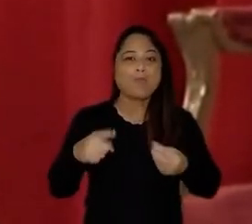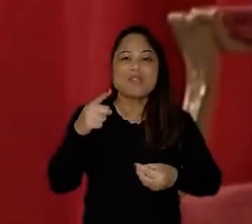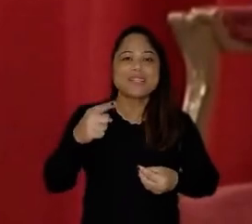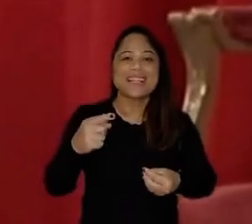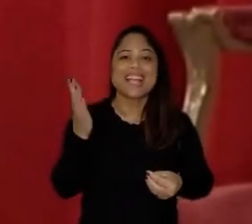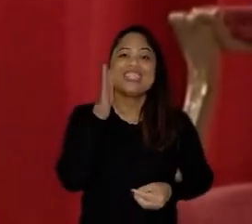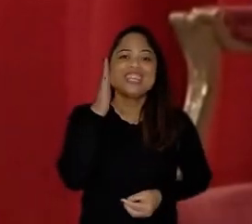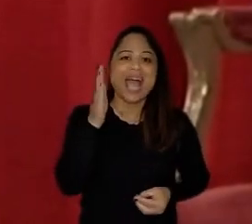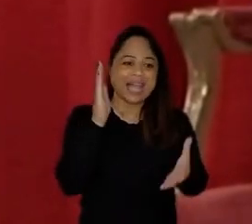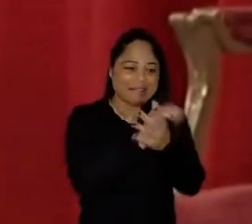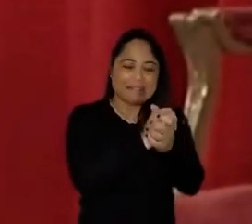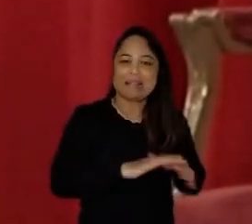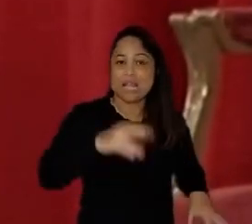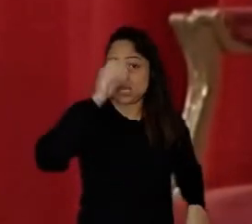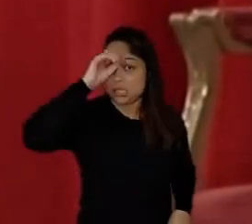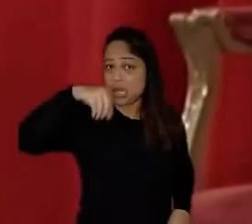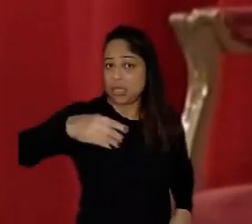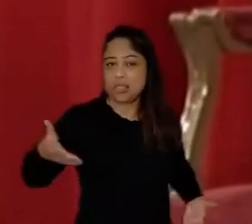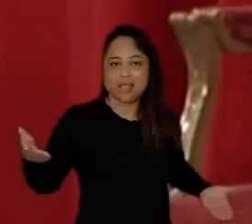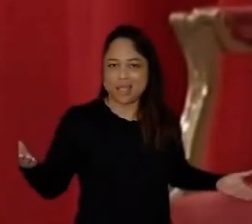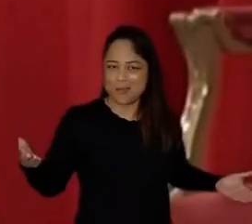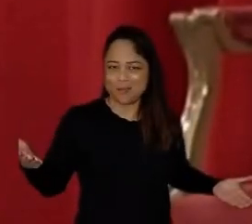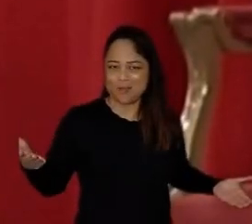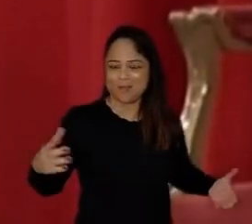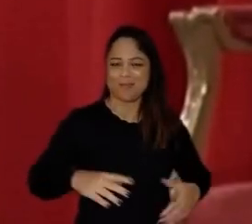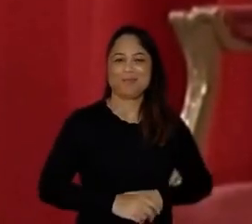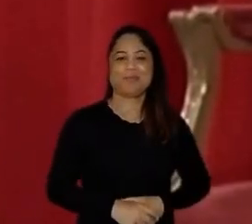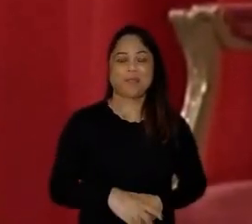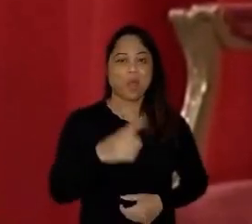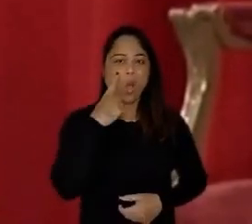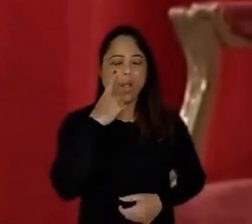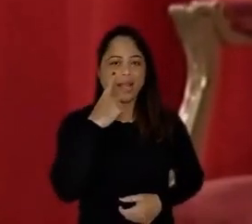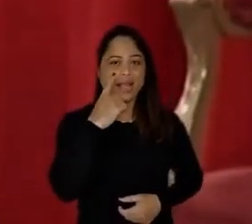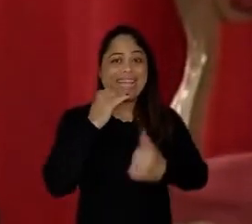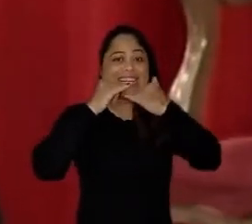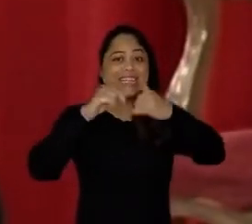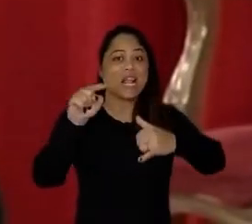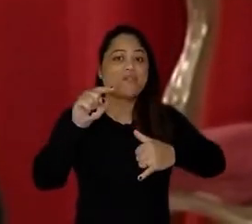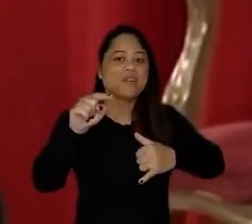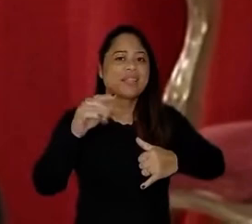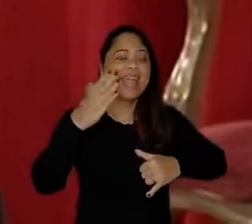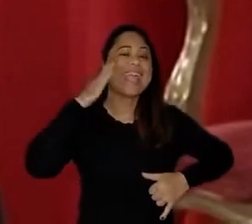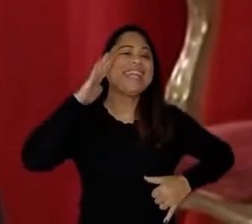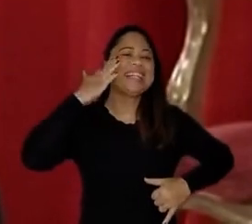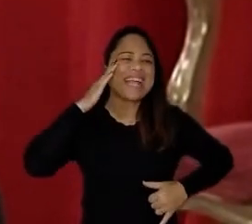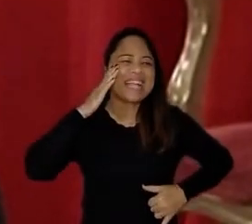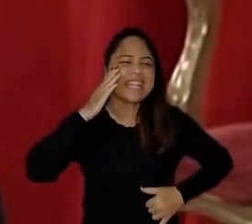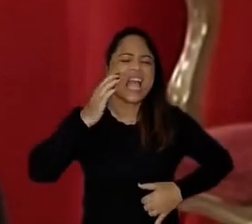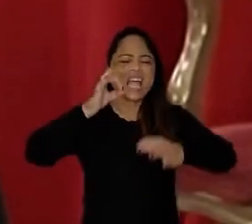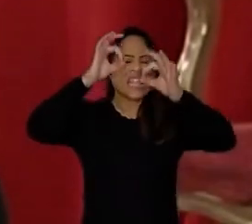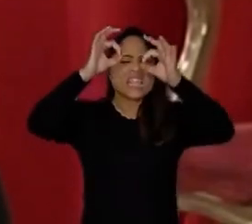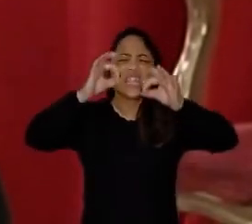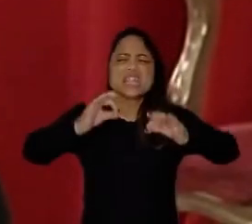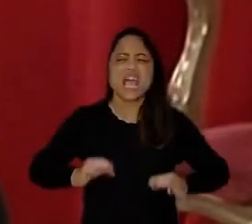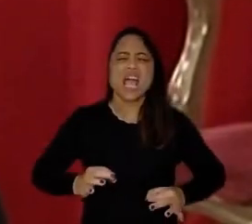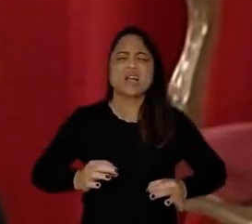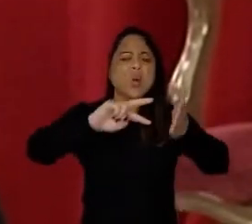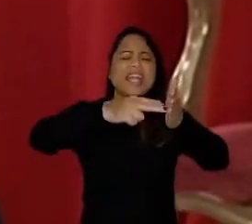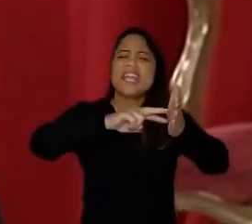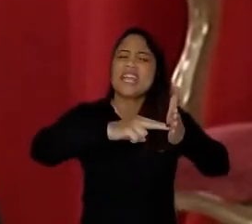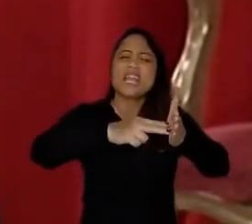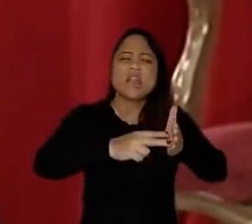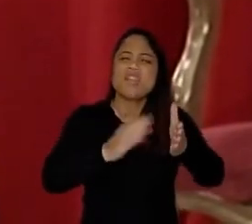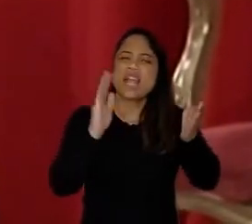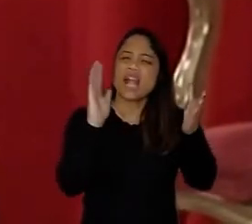pais. Moisés, você está dizendo que o casamento vai ficar ruim até 8? Não, eu estou dizendo que você vai entender o auge, o apogeu,